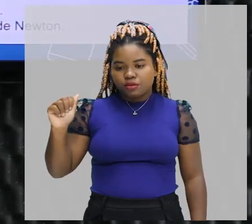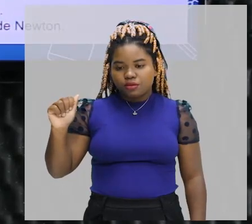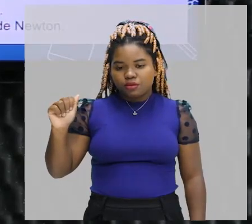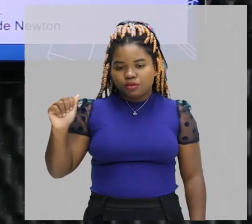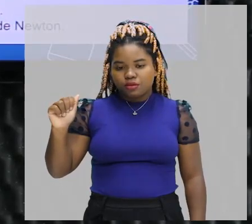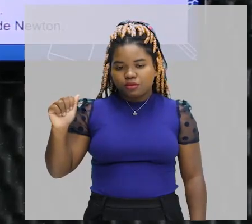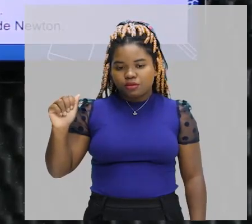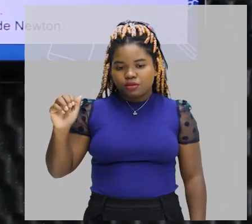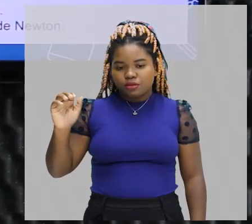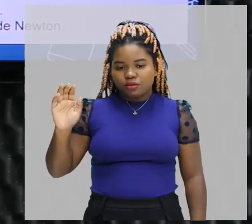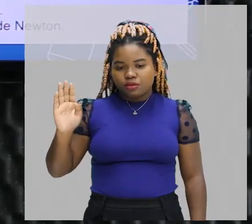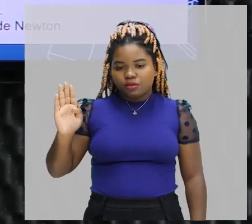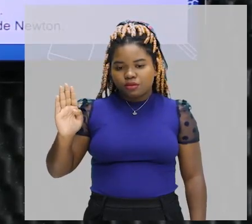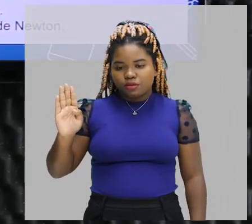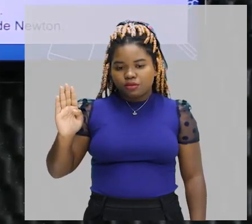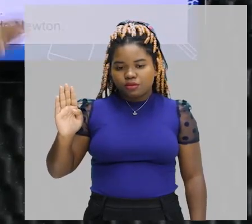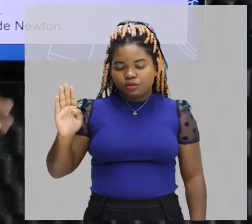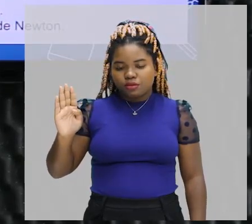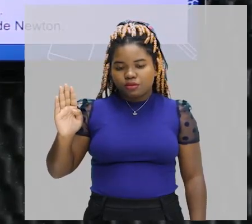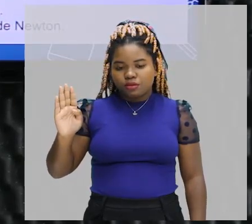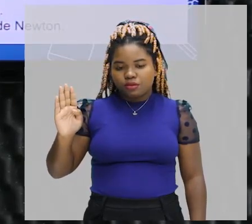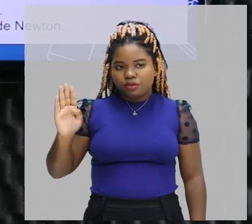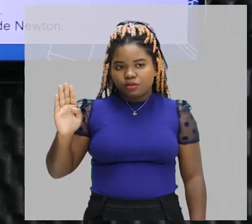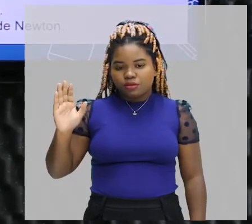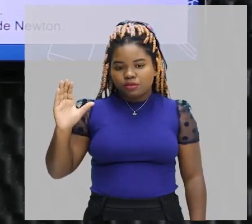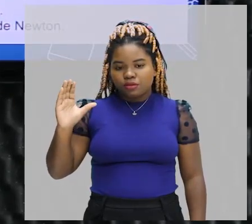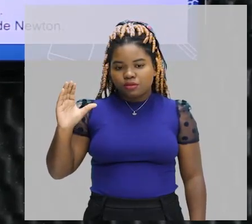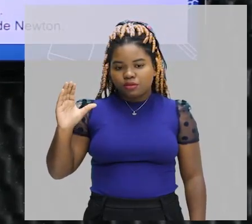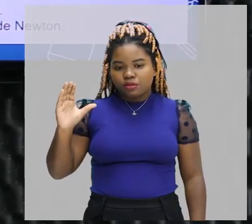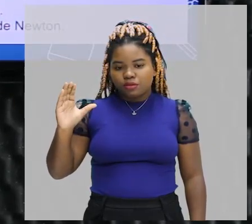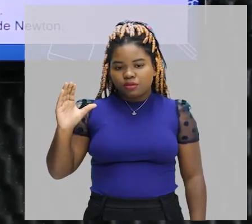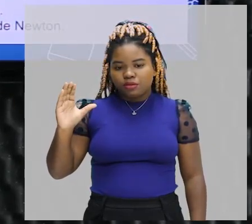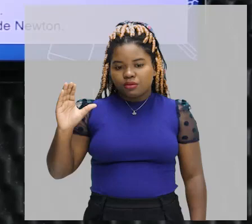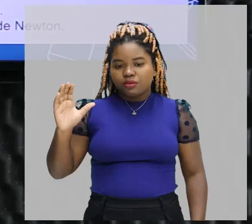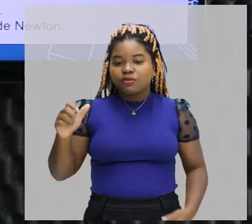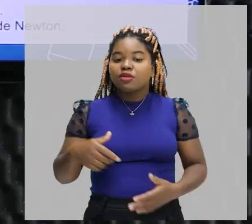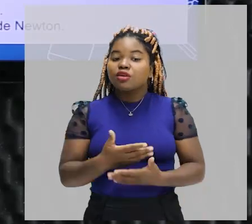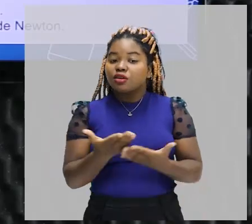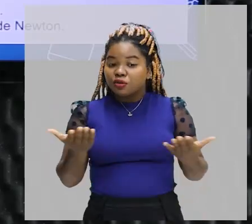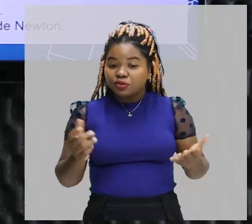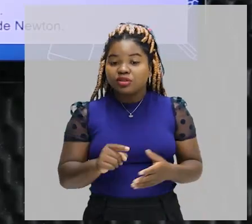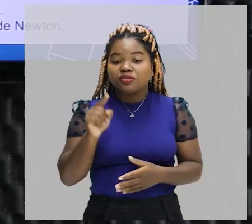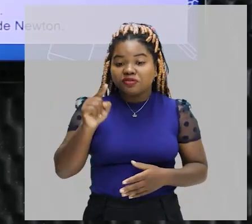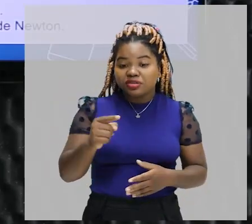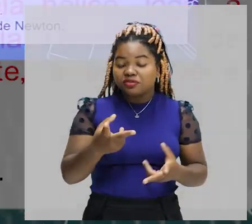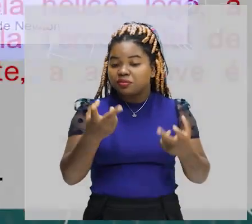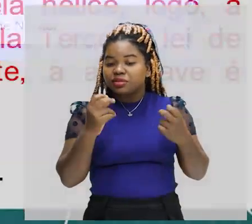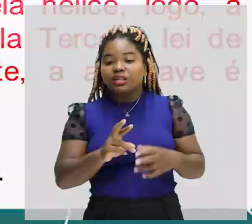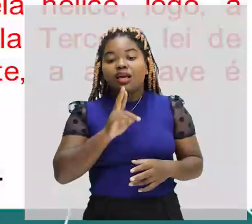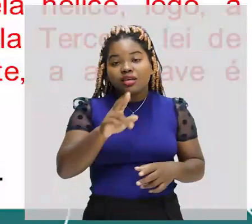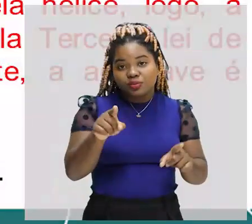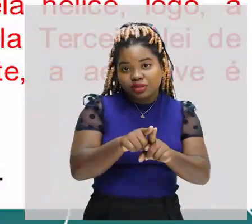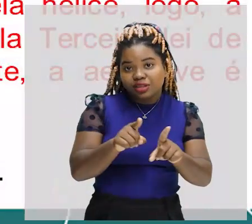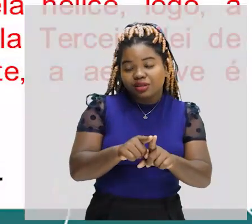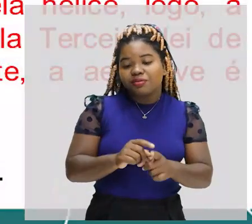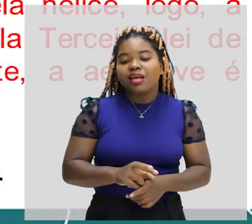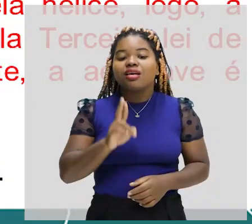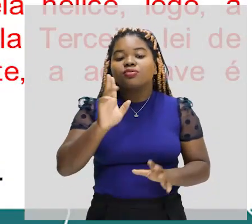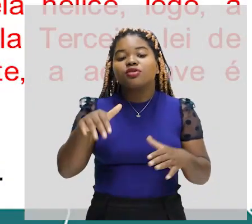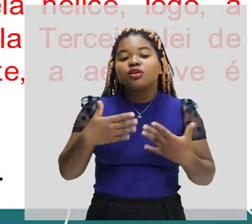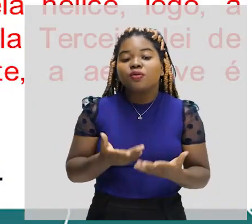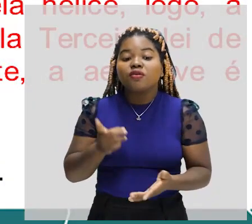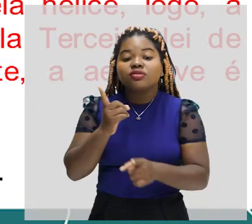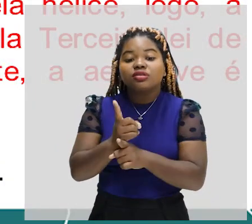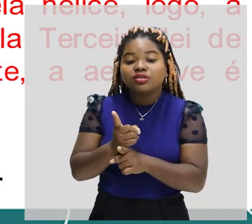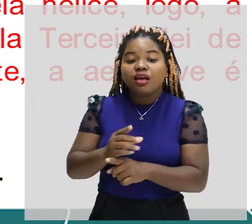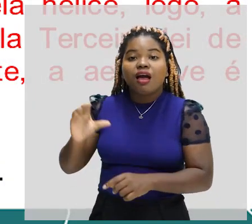válidas somente na Terra, por conta da gravidade igual a zero, certo? E as demais que vocês vão ler aí e responder. A resposta vocês vão